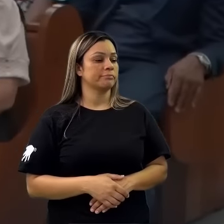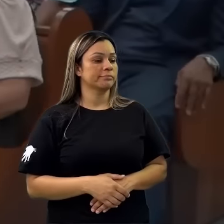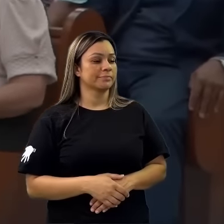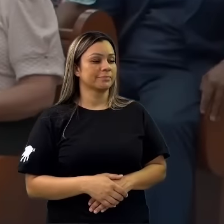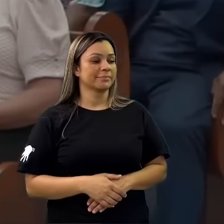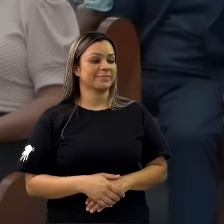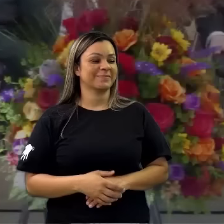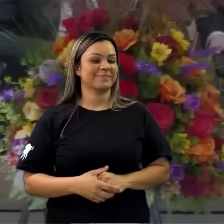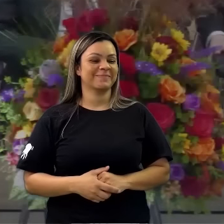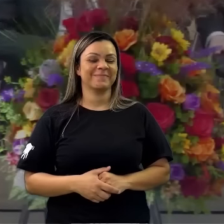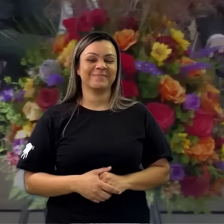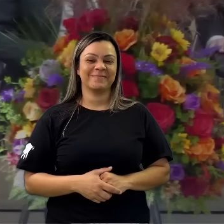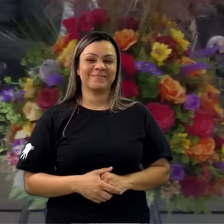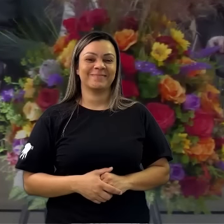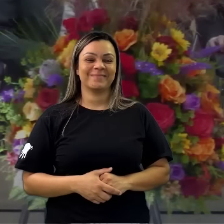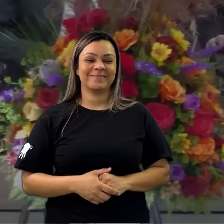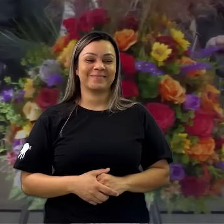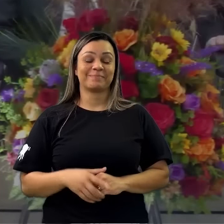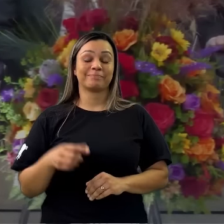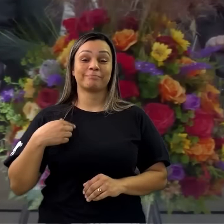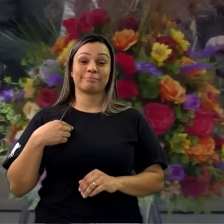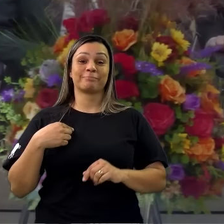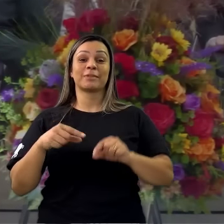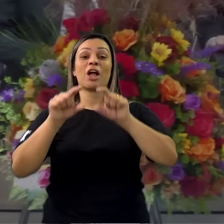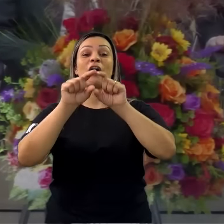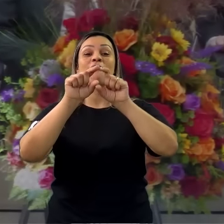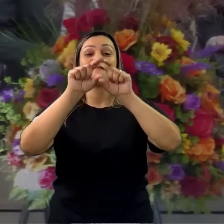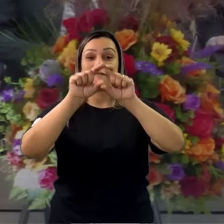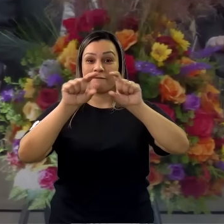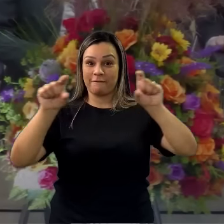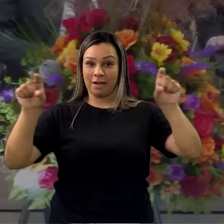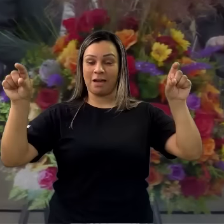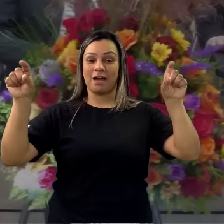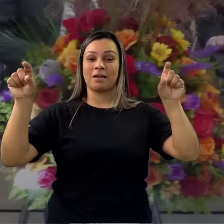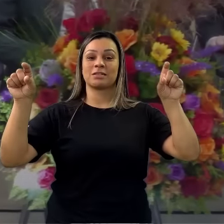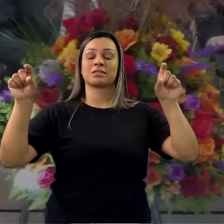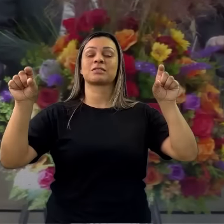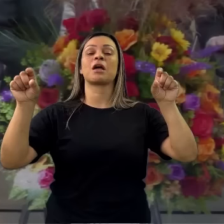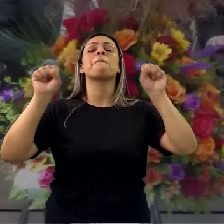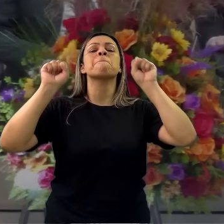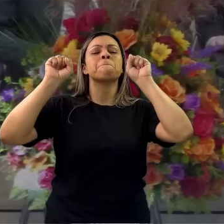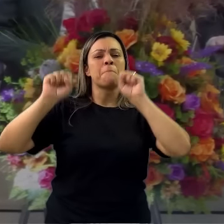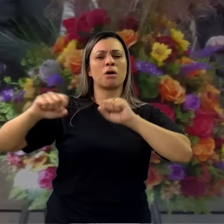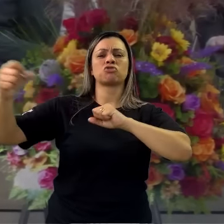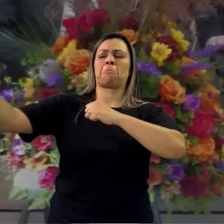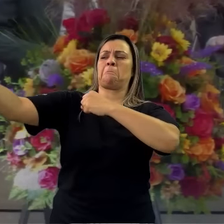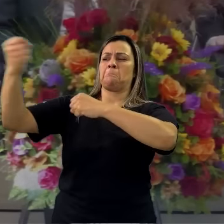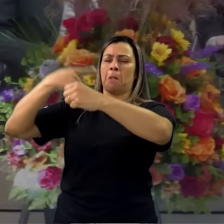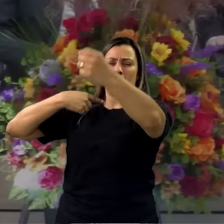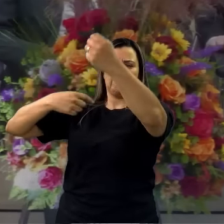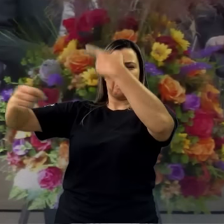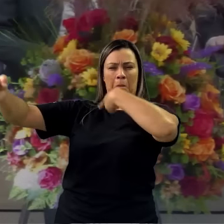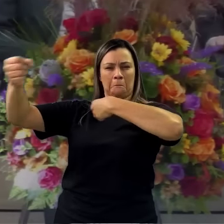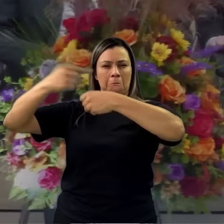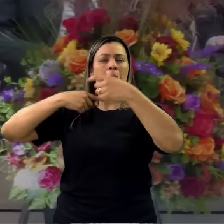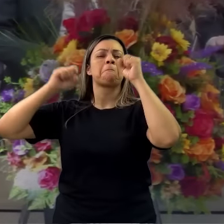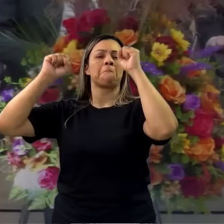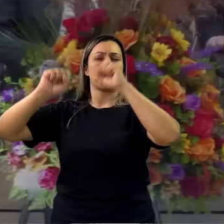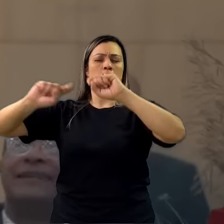eu vou encerrar minha fala com uma frase pode vir pedra pode ler um rugir pode gigante afrontar